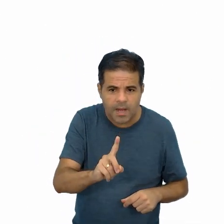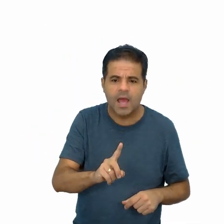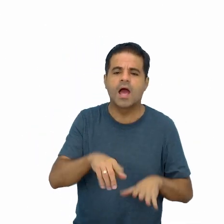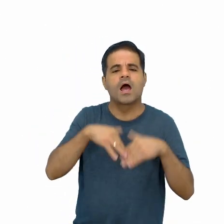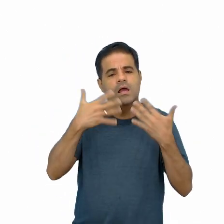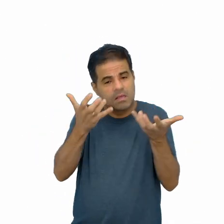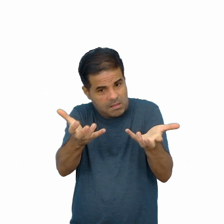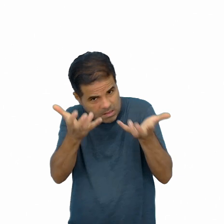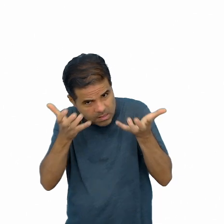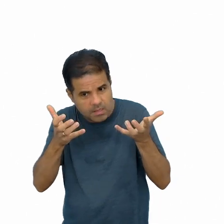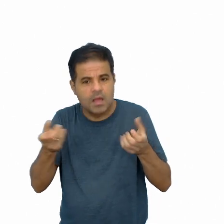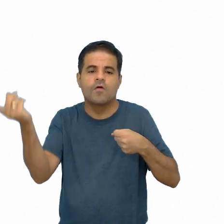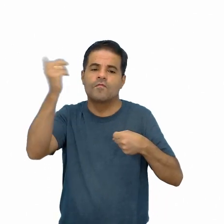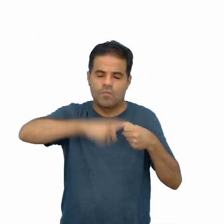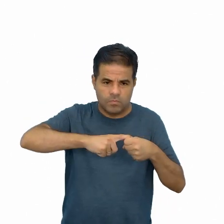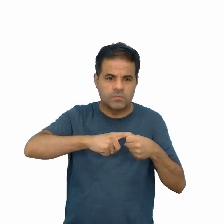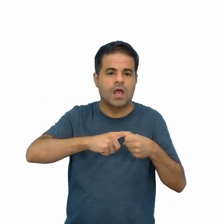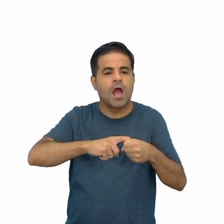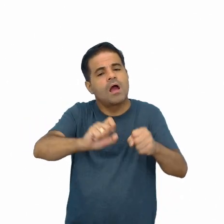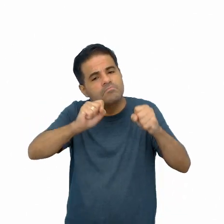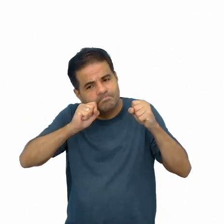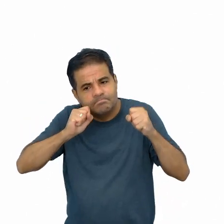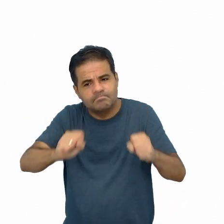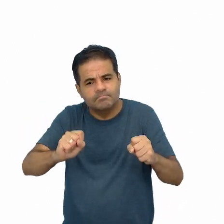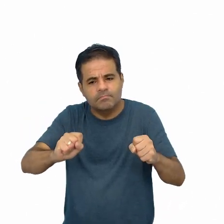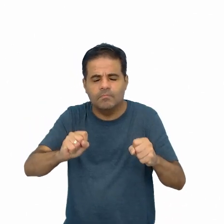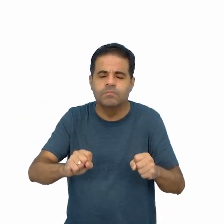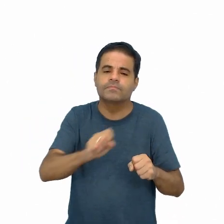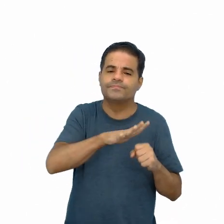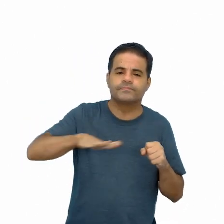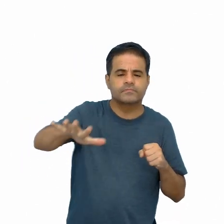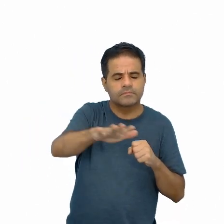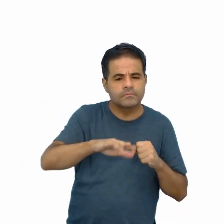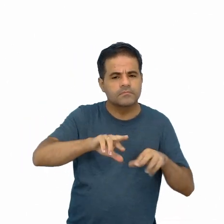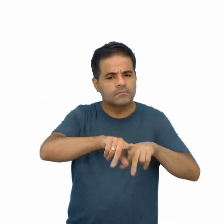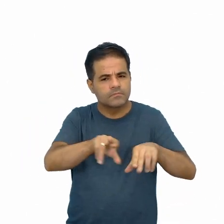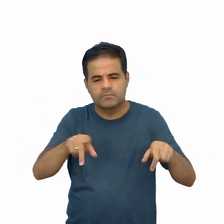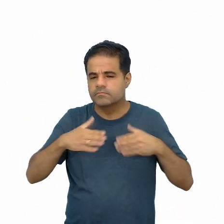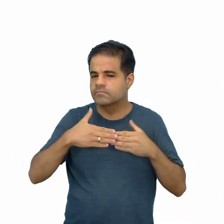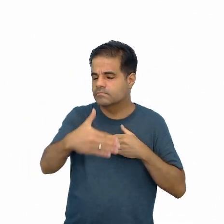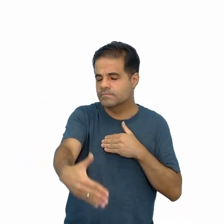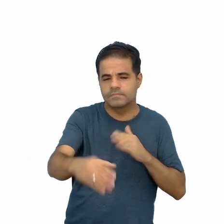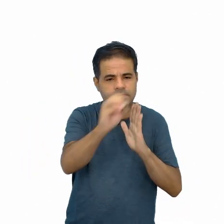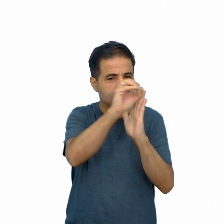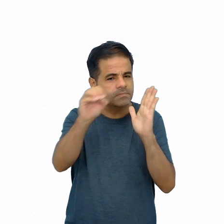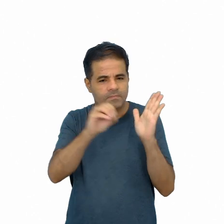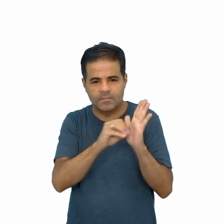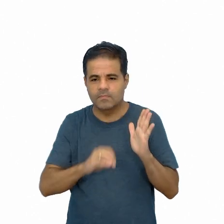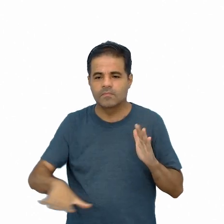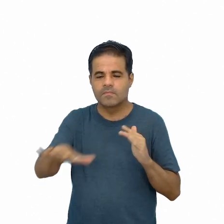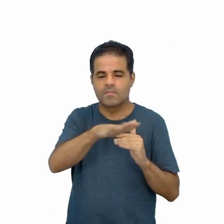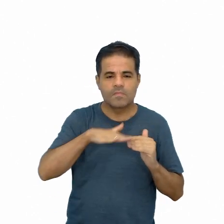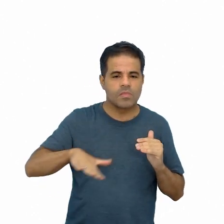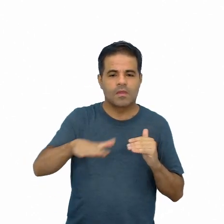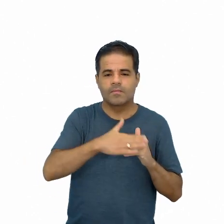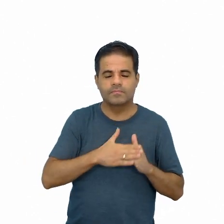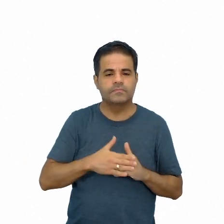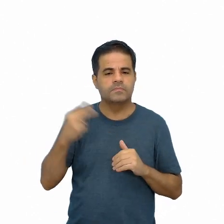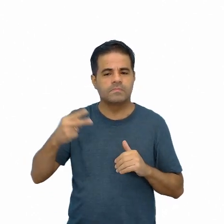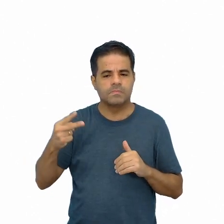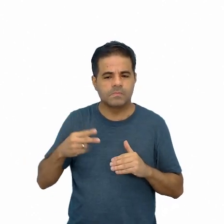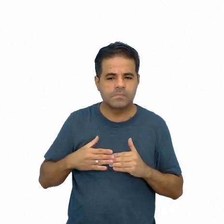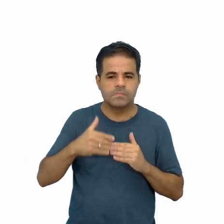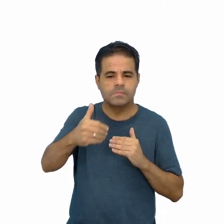e quiserem retomar isso, está tudo lá no repositório do Centro de Mídias. Na